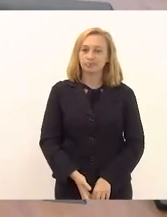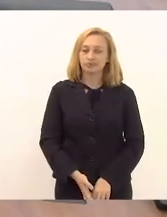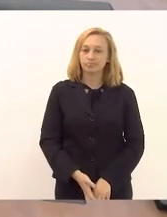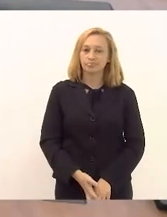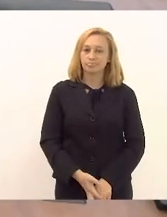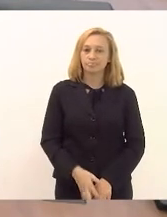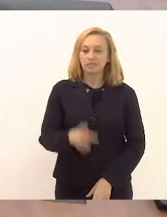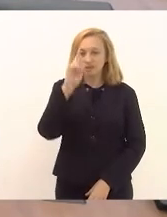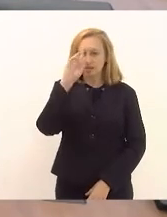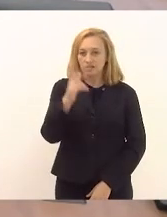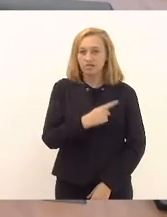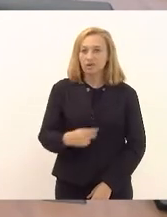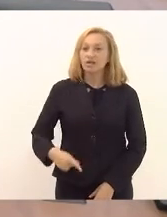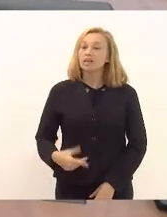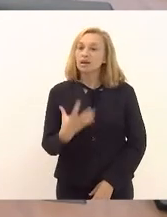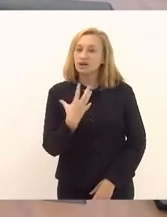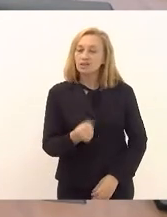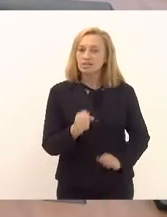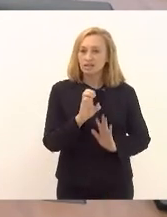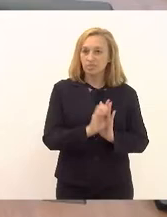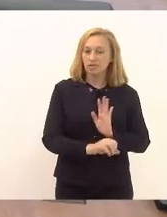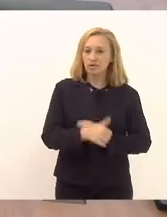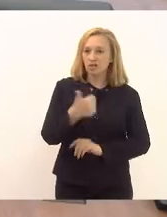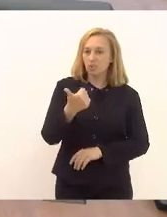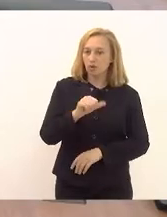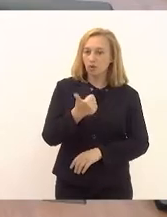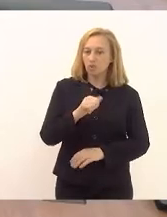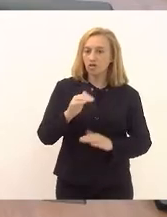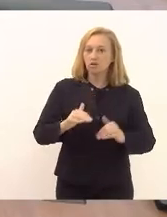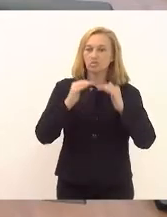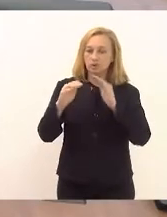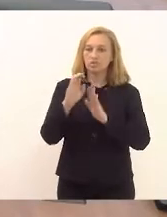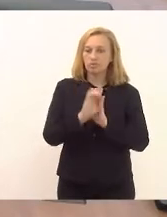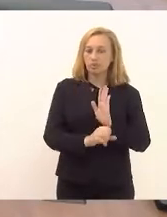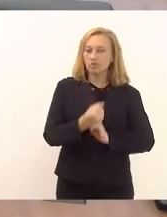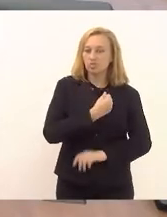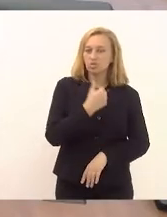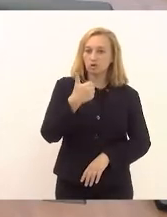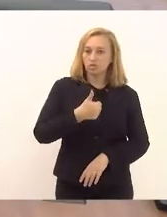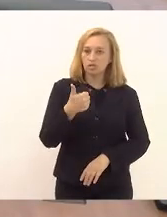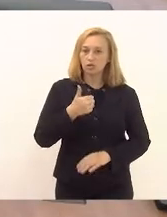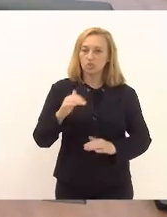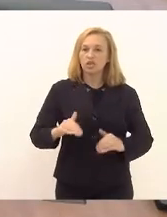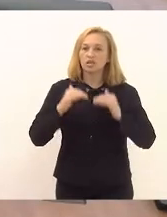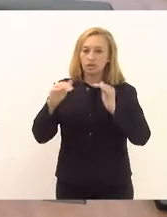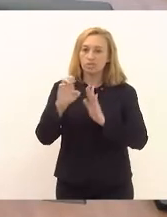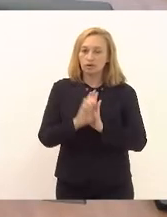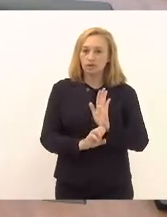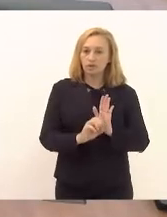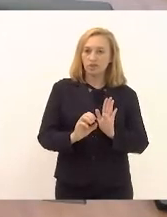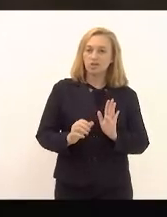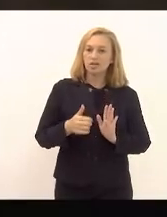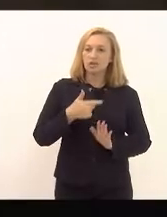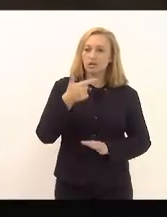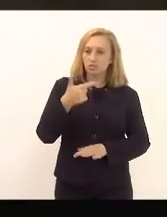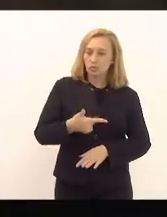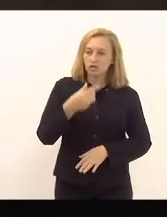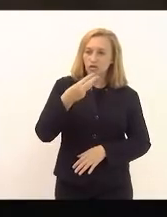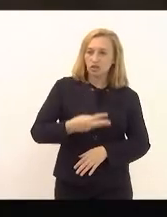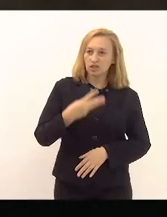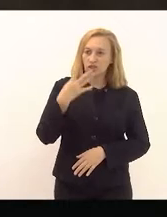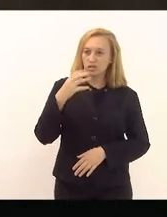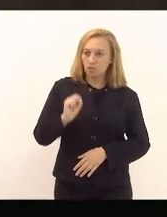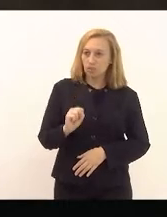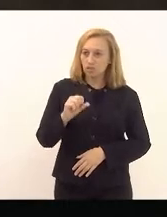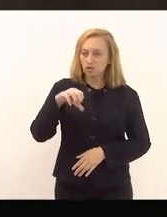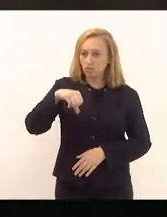Senhor Presidente, parecer é favorável à emenda 11, favorável com subemenda à emenda 1, favorável com subemenda aglutinativa às emendas 2, 3,